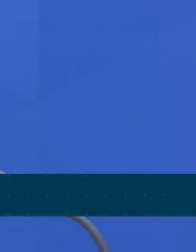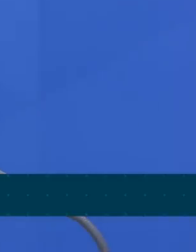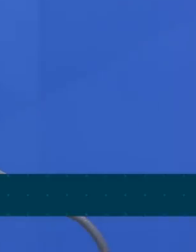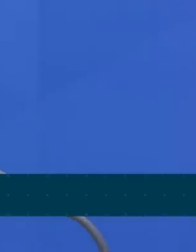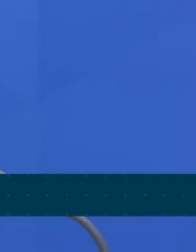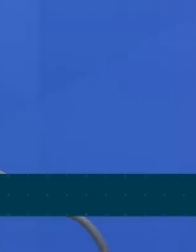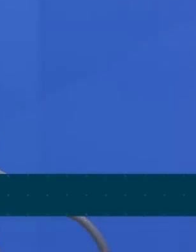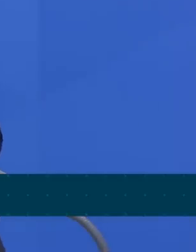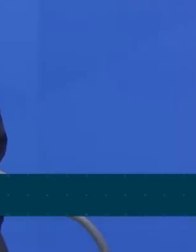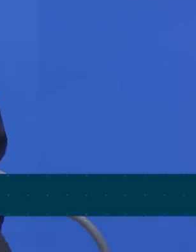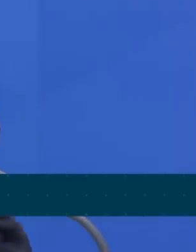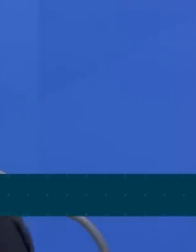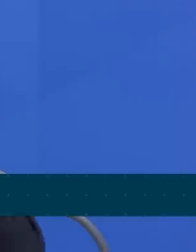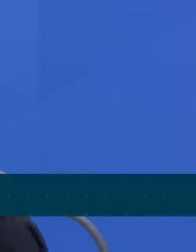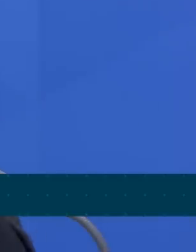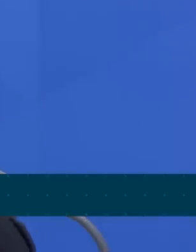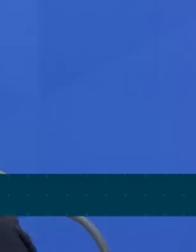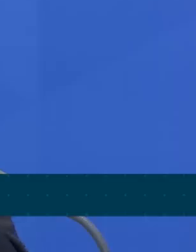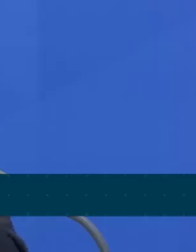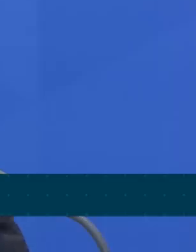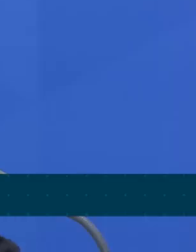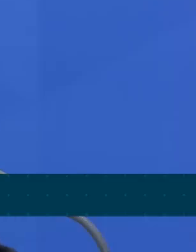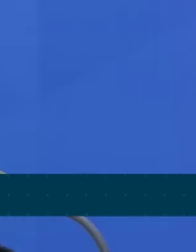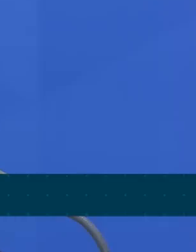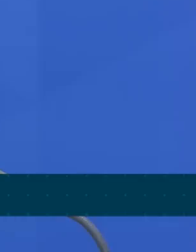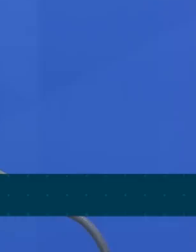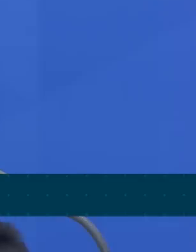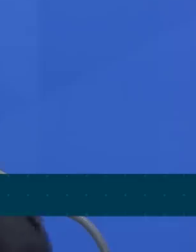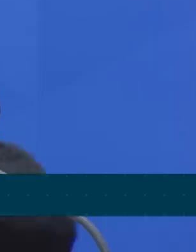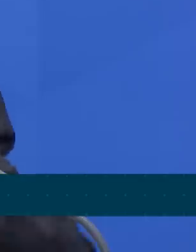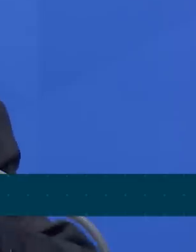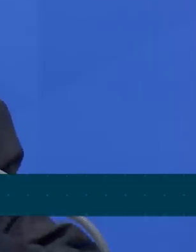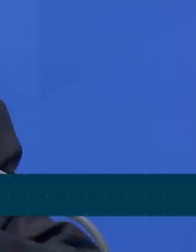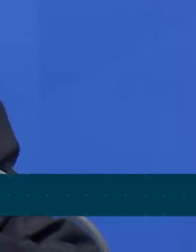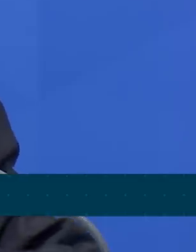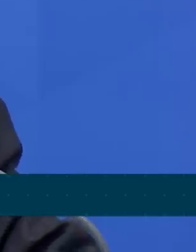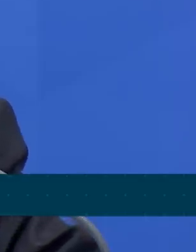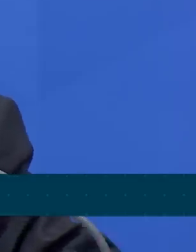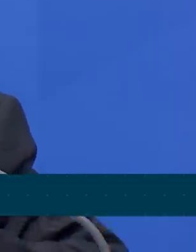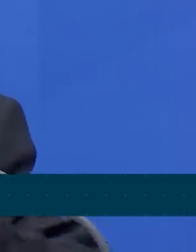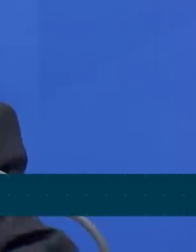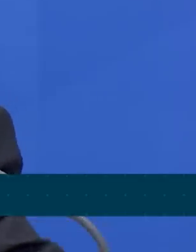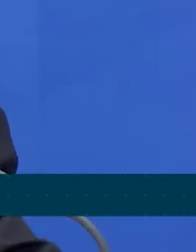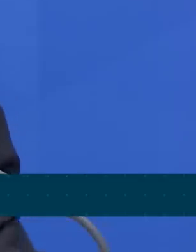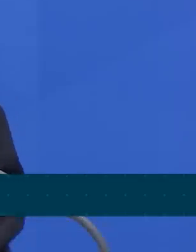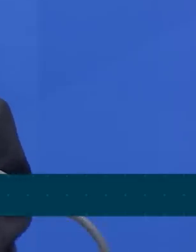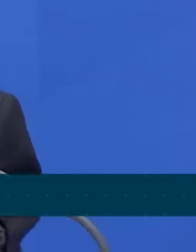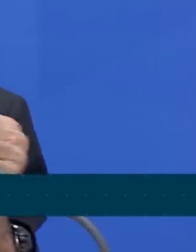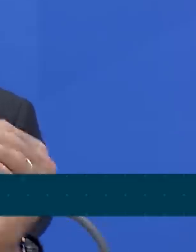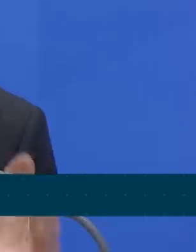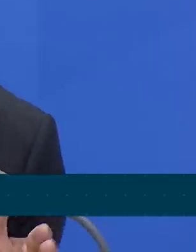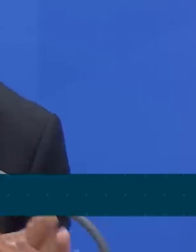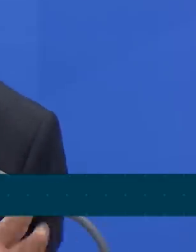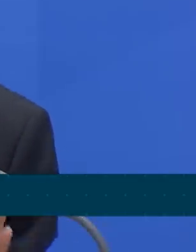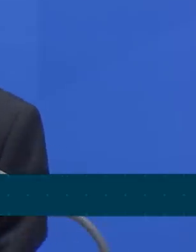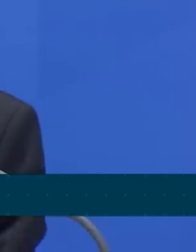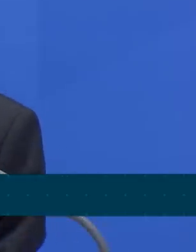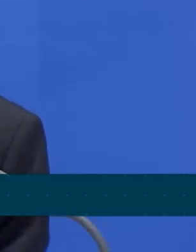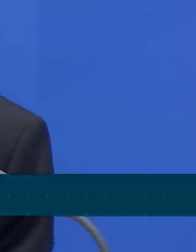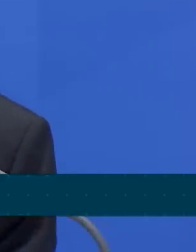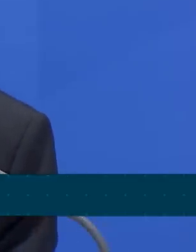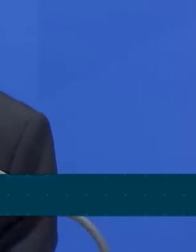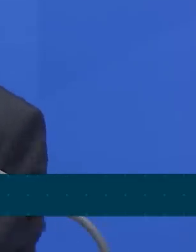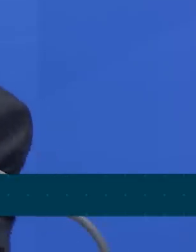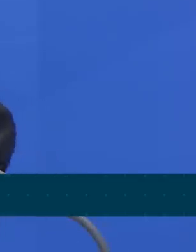da floresta isso tem muita reposição ao longo do tempo mas não vou entrar nesse detalhe interessa é que essa esse